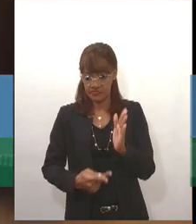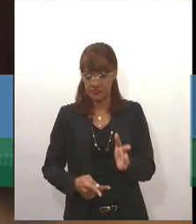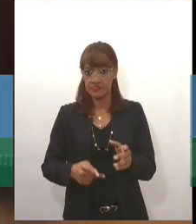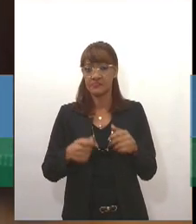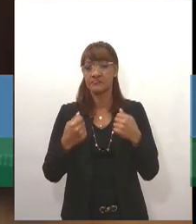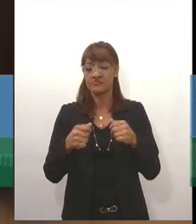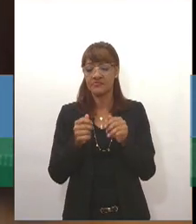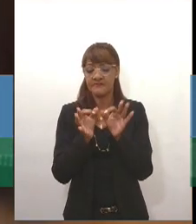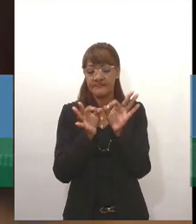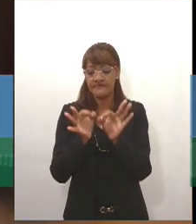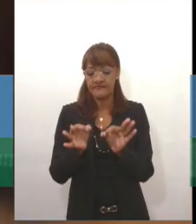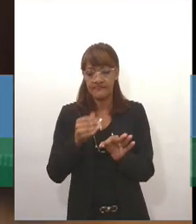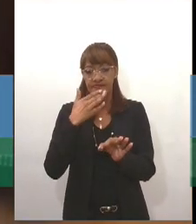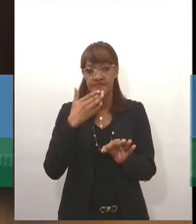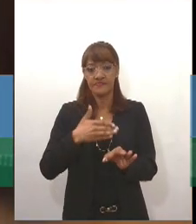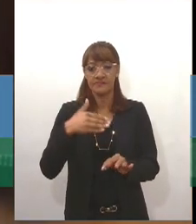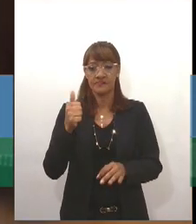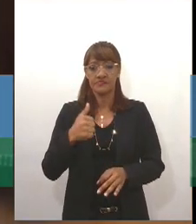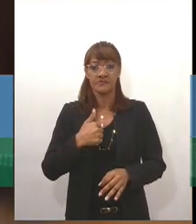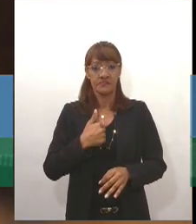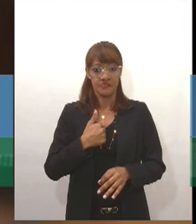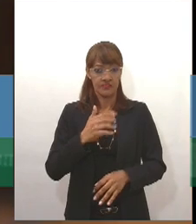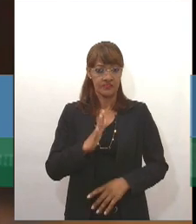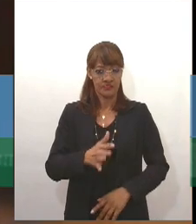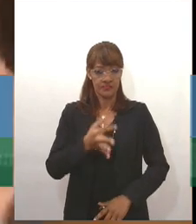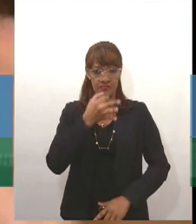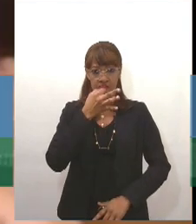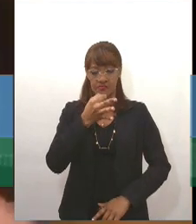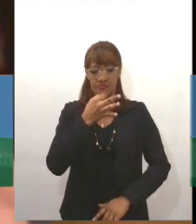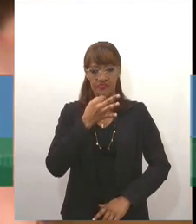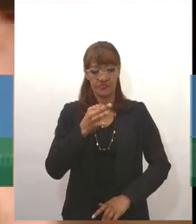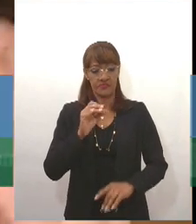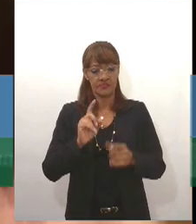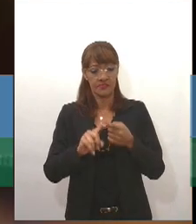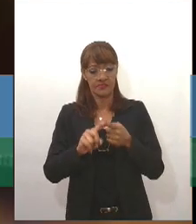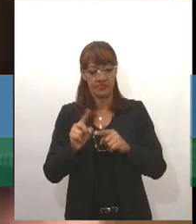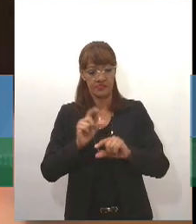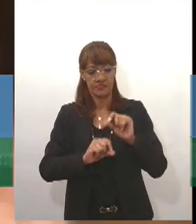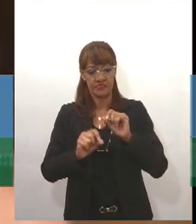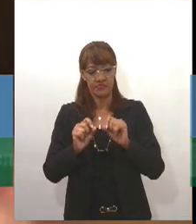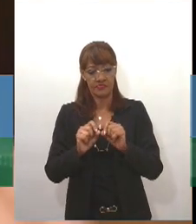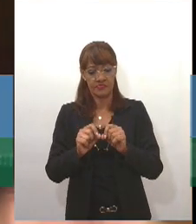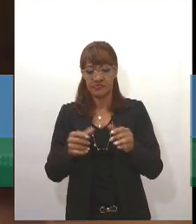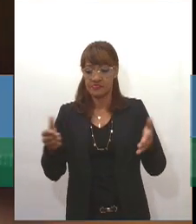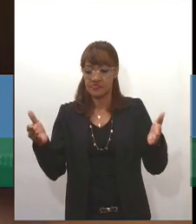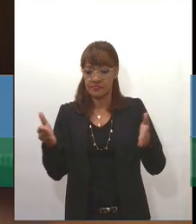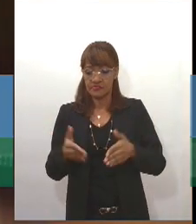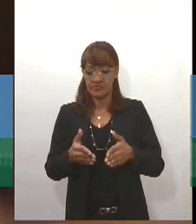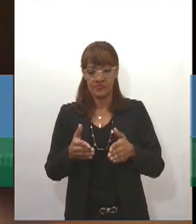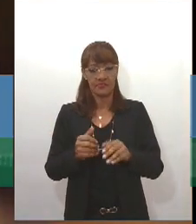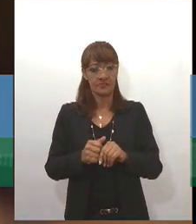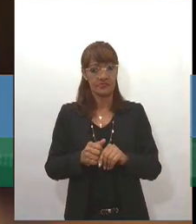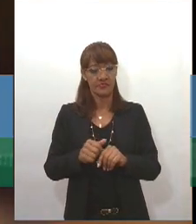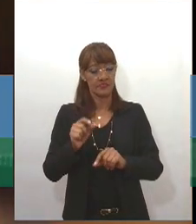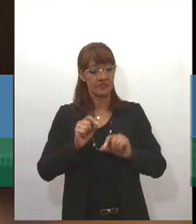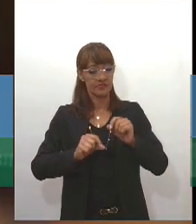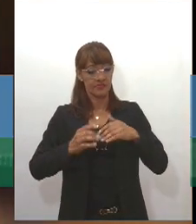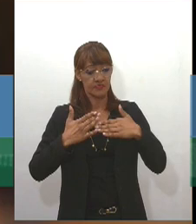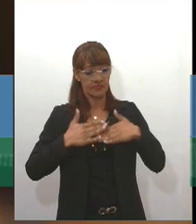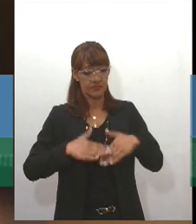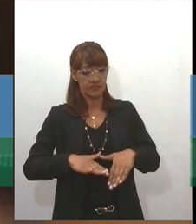a fazer em como eventualmente atenuar amenizar os impactos negativos desse